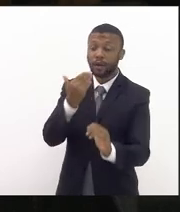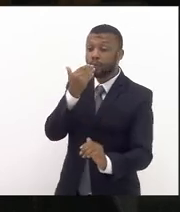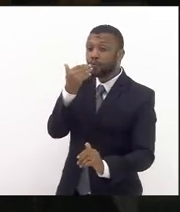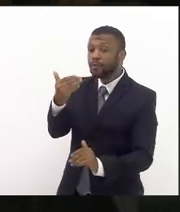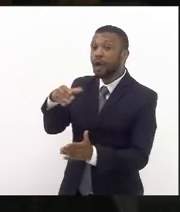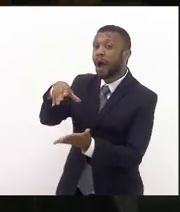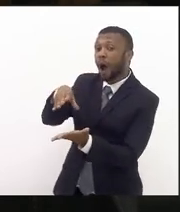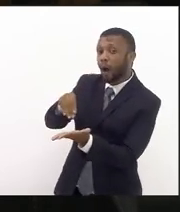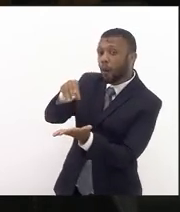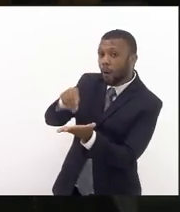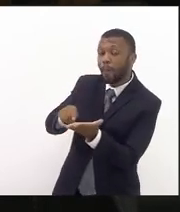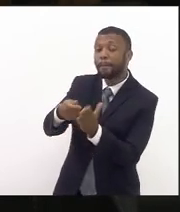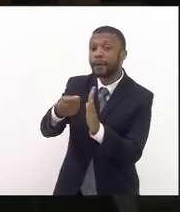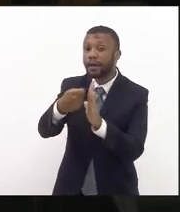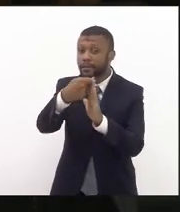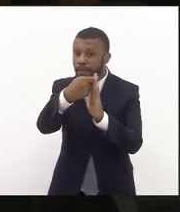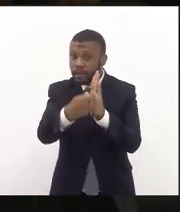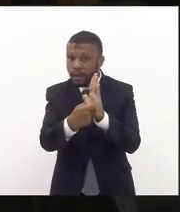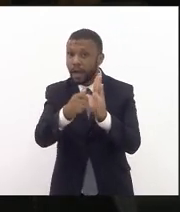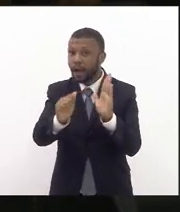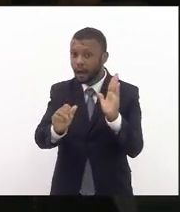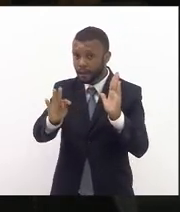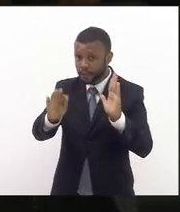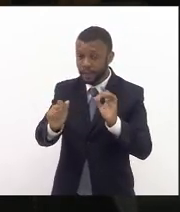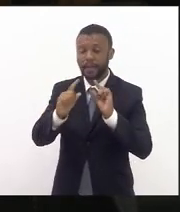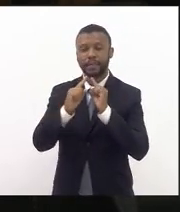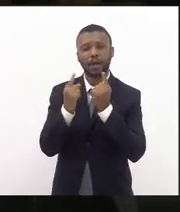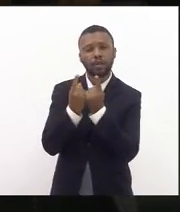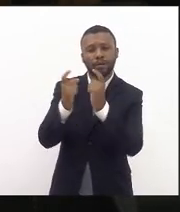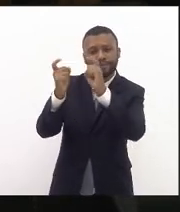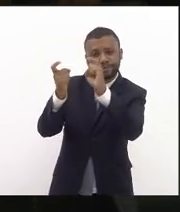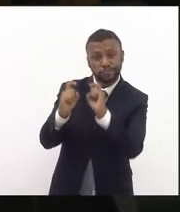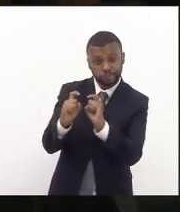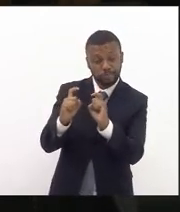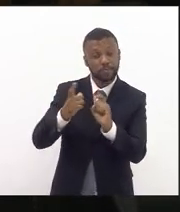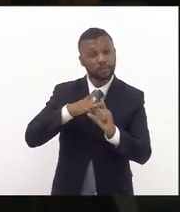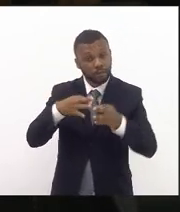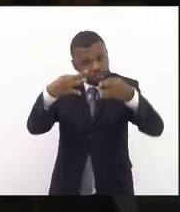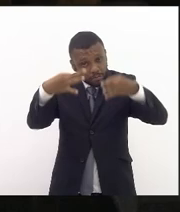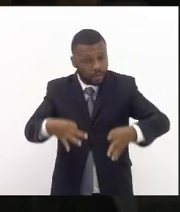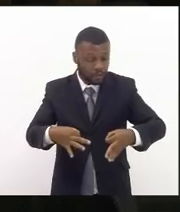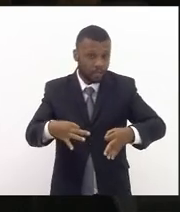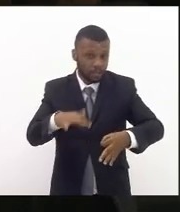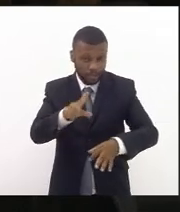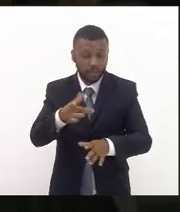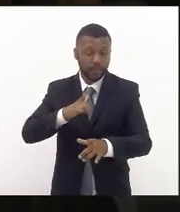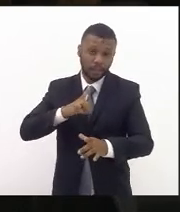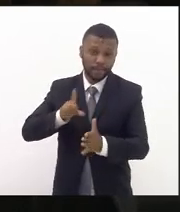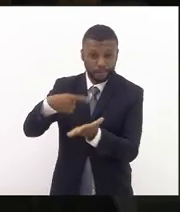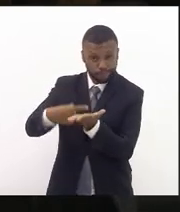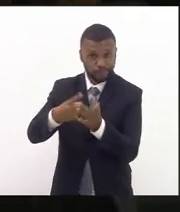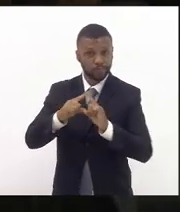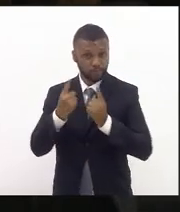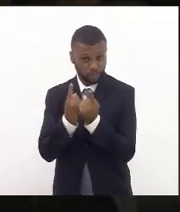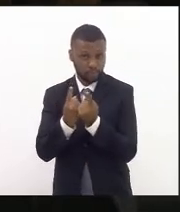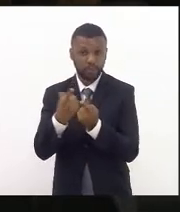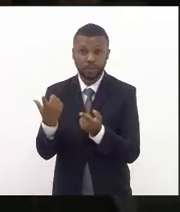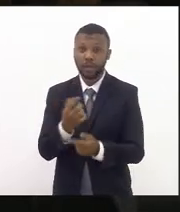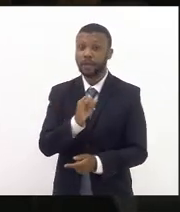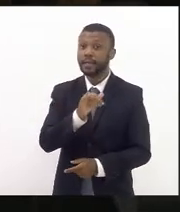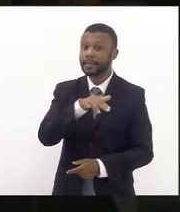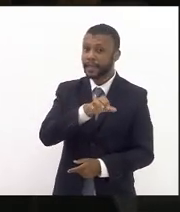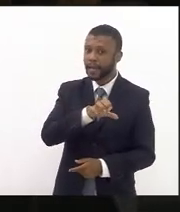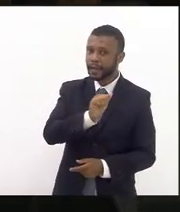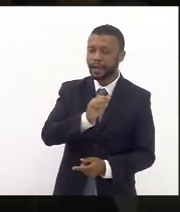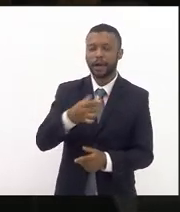reuniões que certamente devem ter acontecido entre o IBAMA e o INEA quando houve a decisão de celebrar esse acordo.